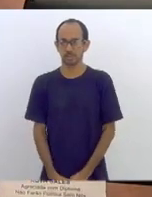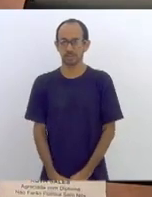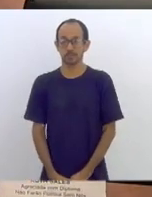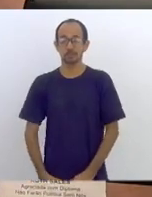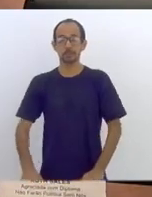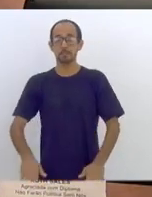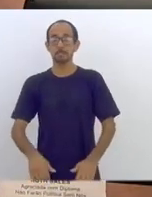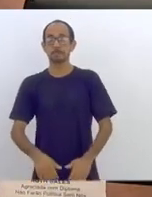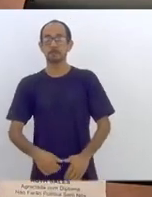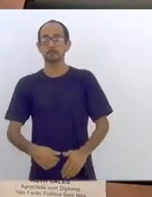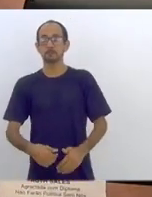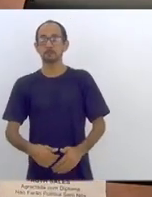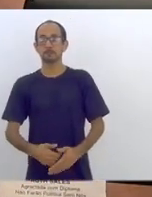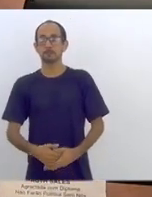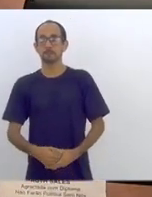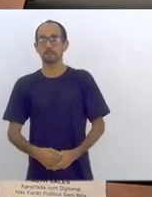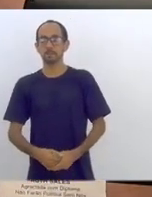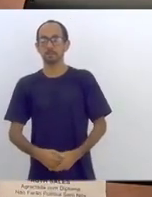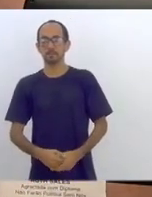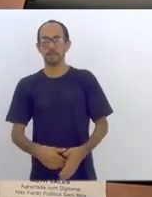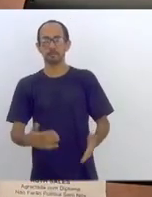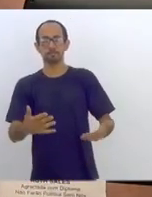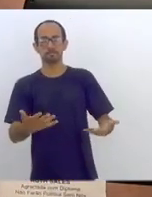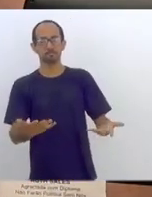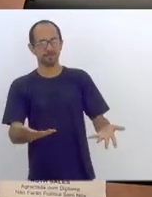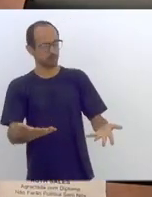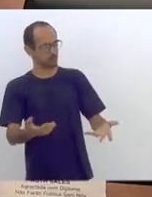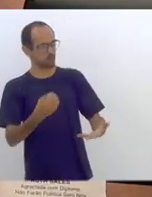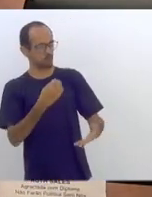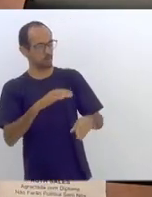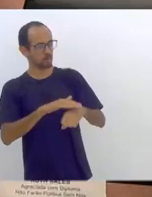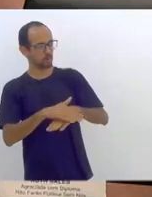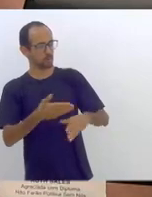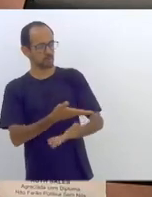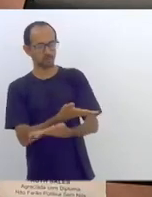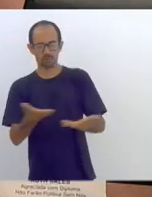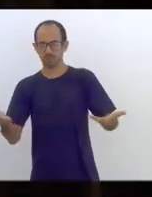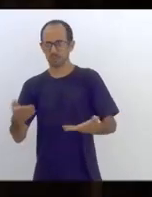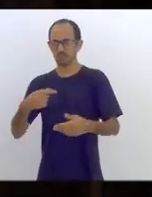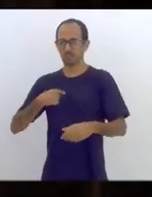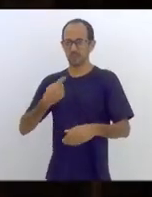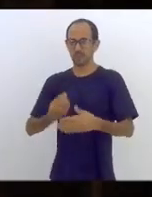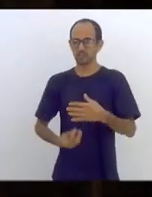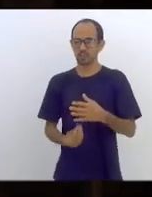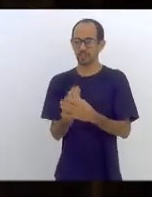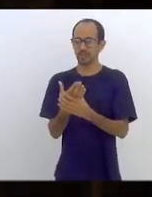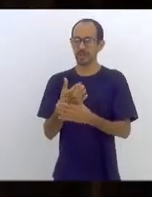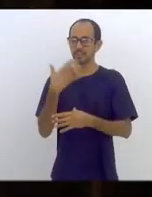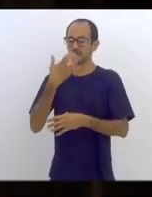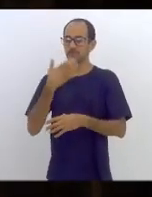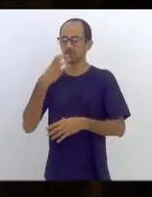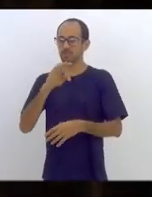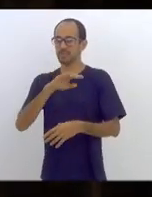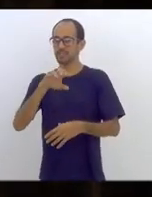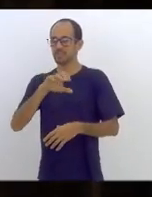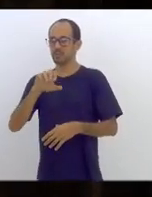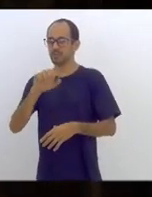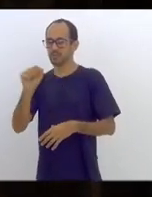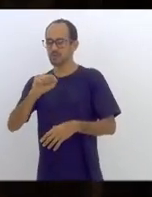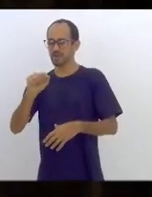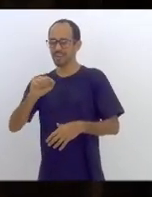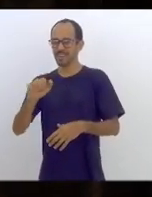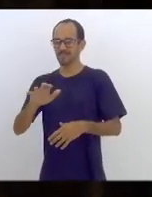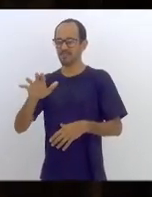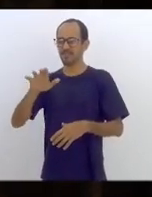Alô, boa noite, gente. Eu sou compositor da Unidos da Tijuca, amigo da Mônica, morador do Morro do Borel.